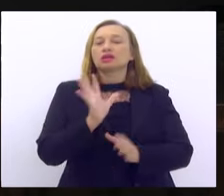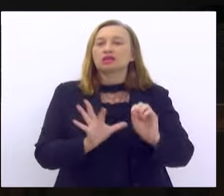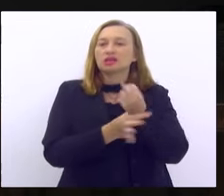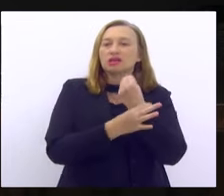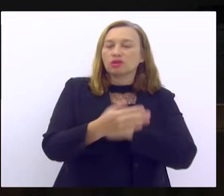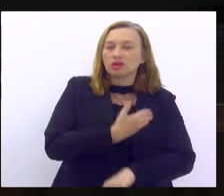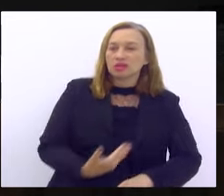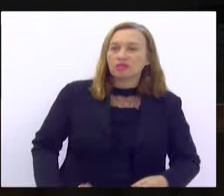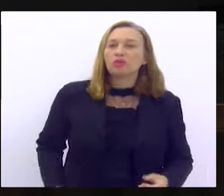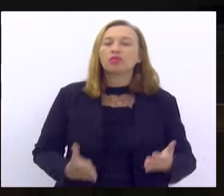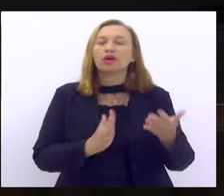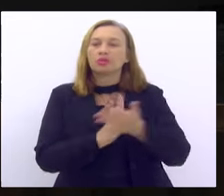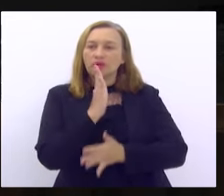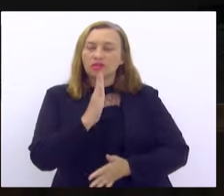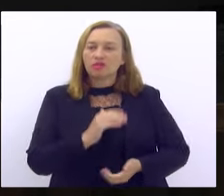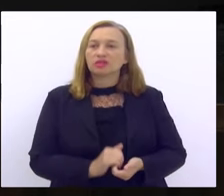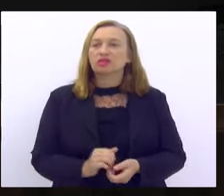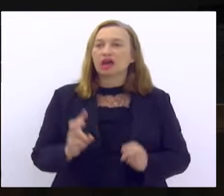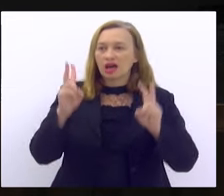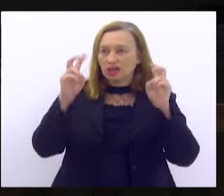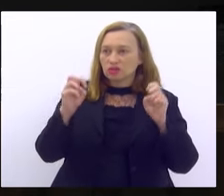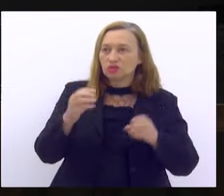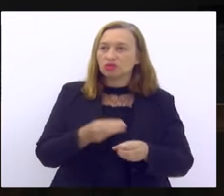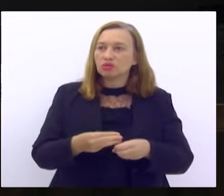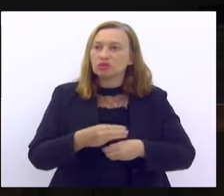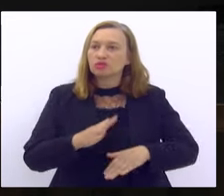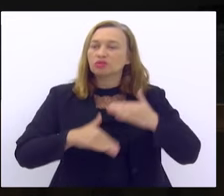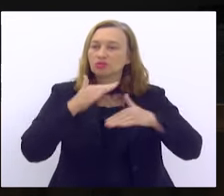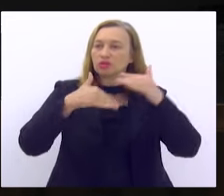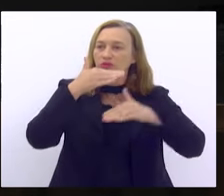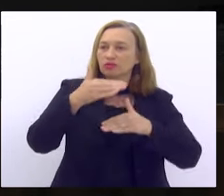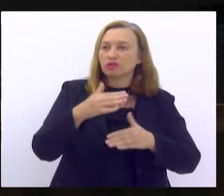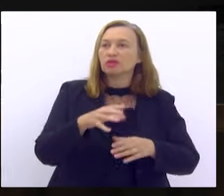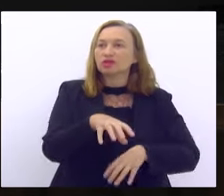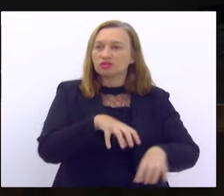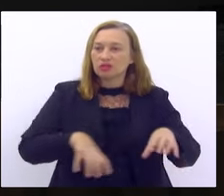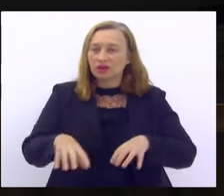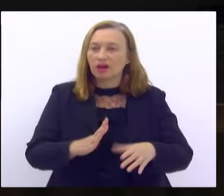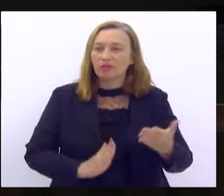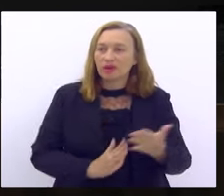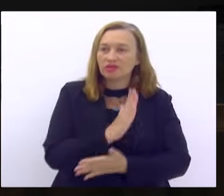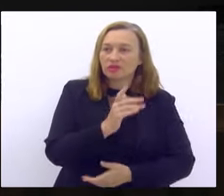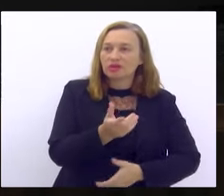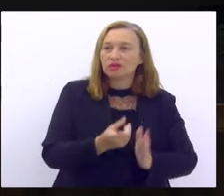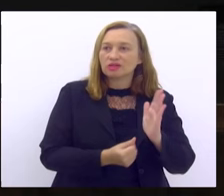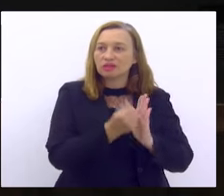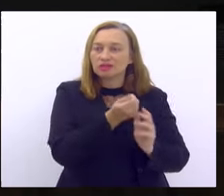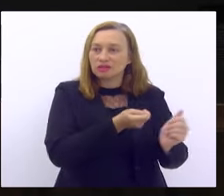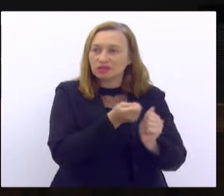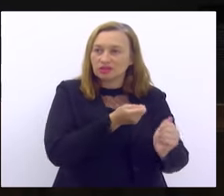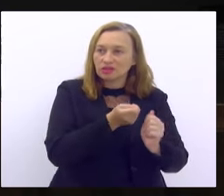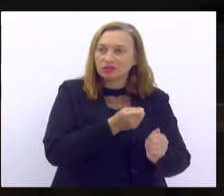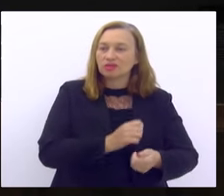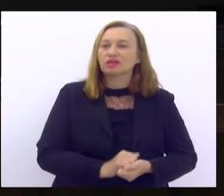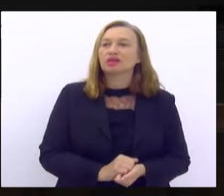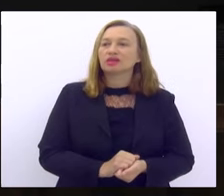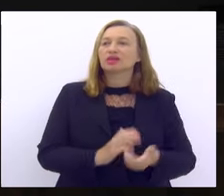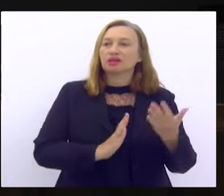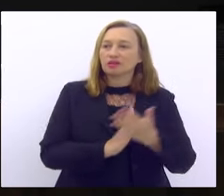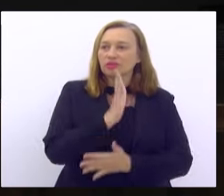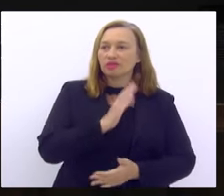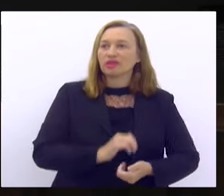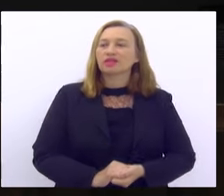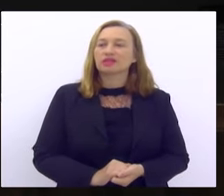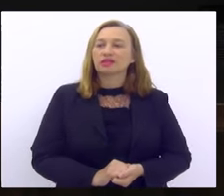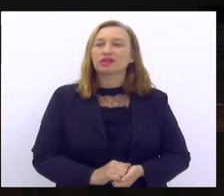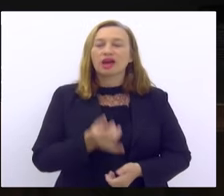assunto de polícia favorável, assuntos municipais, desenvolvimento regional favorável, de orçamento, finanças, fiscalização financeira e controle